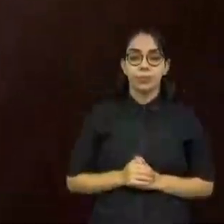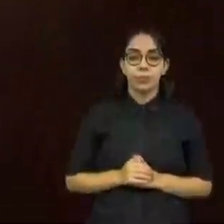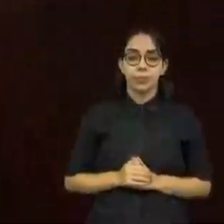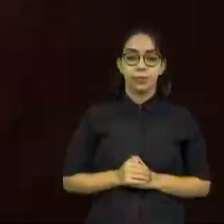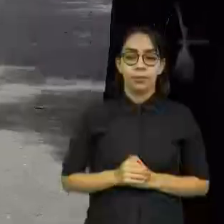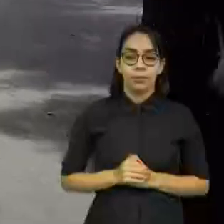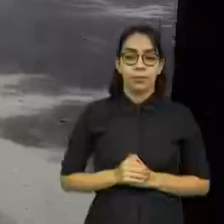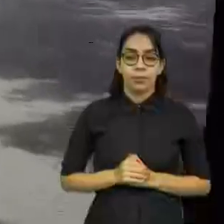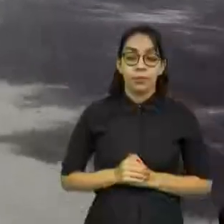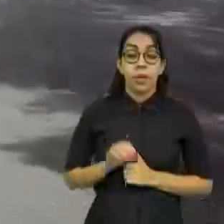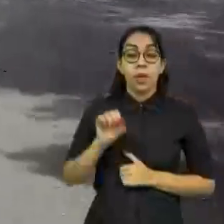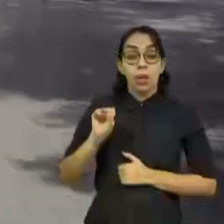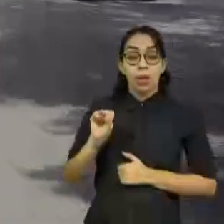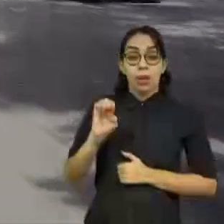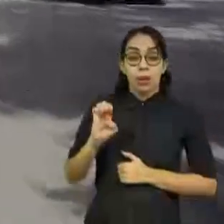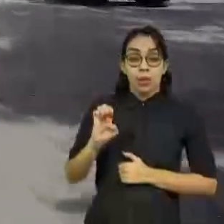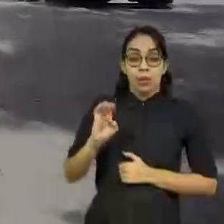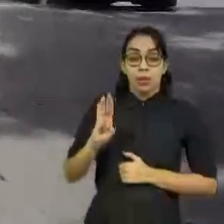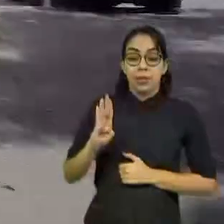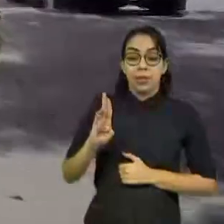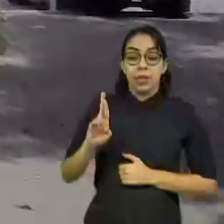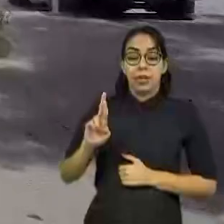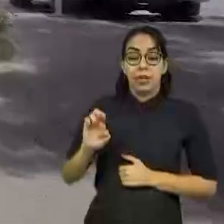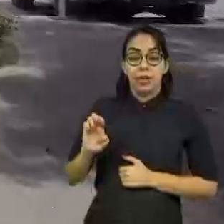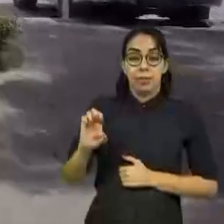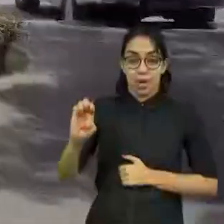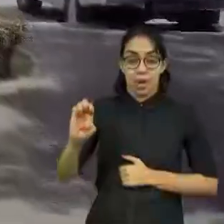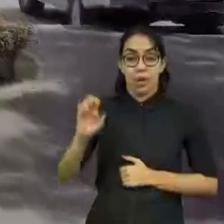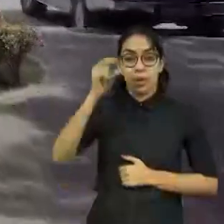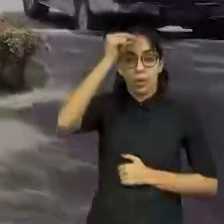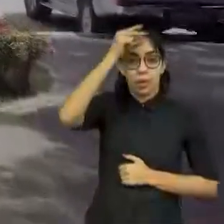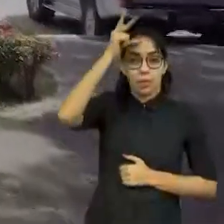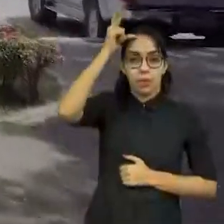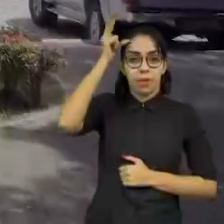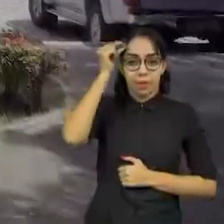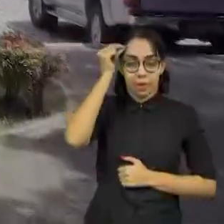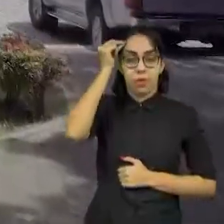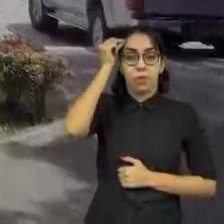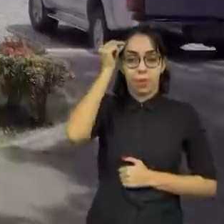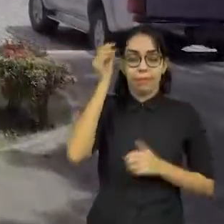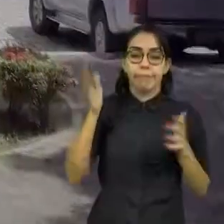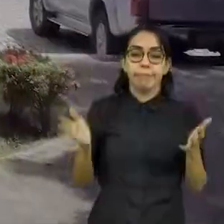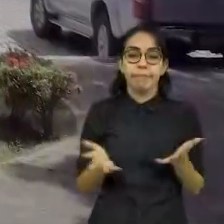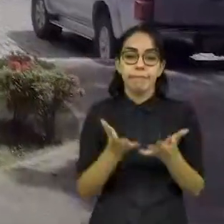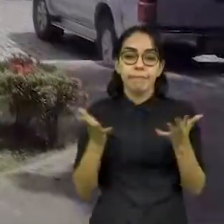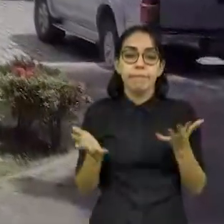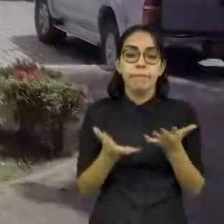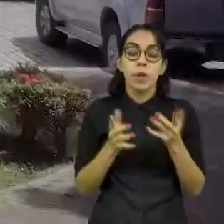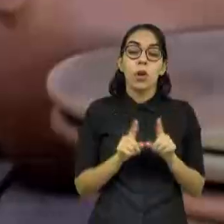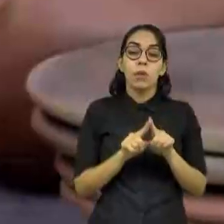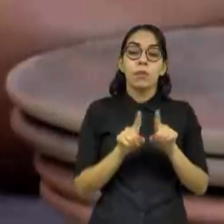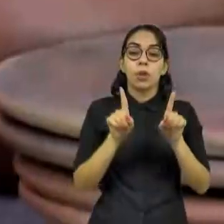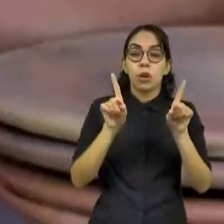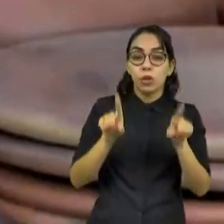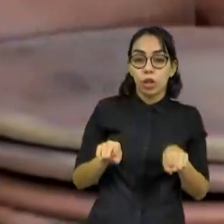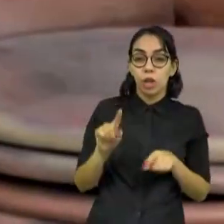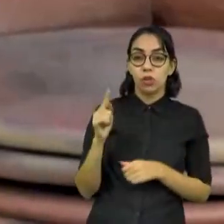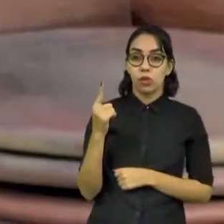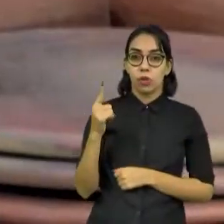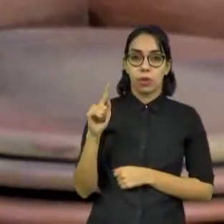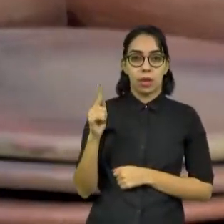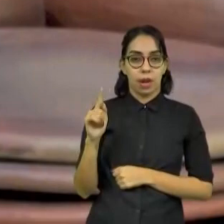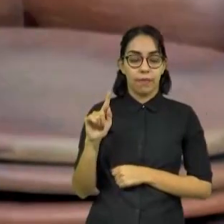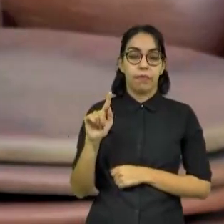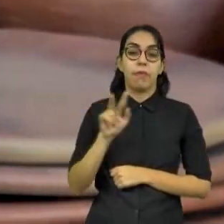O SEBRAE e a Prefeitura de Ipu realizam a sensibilização da comunidade para o projeto de indicação geográfica, que vai